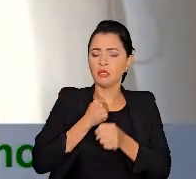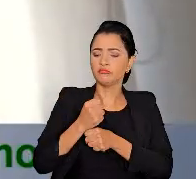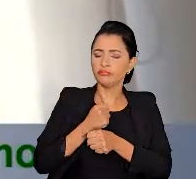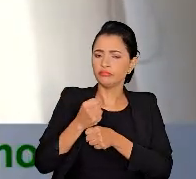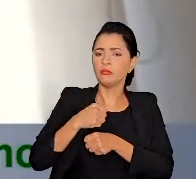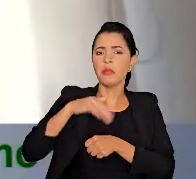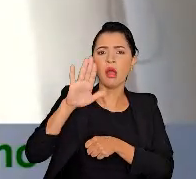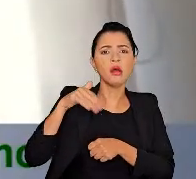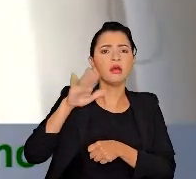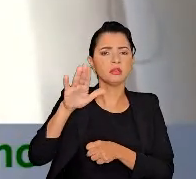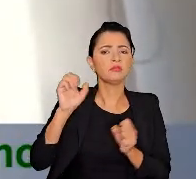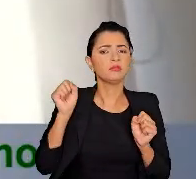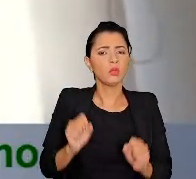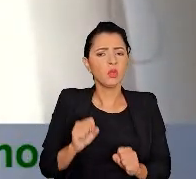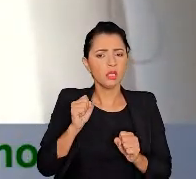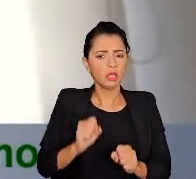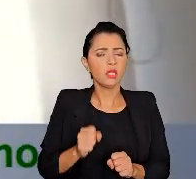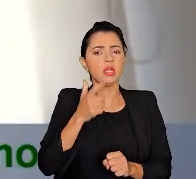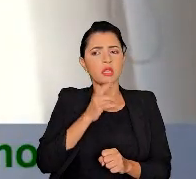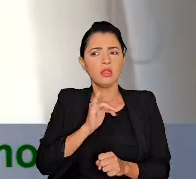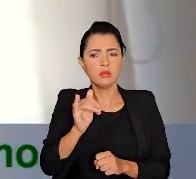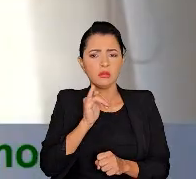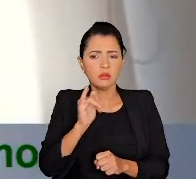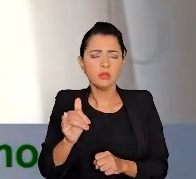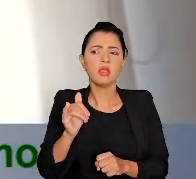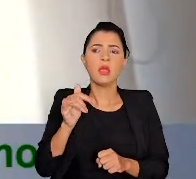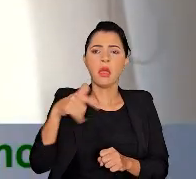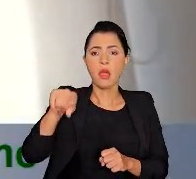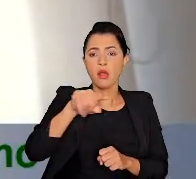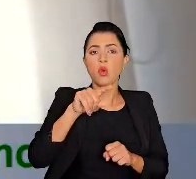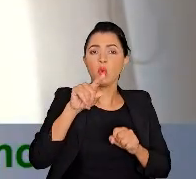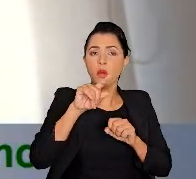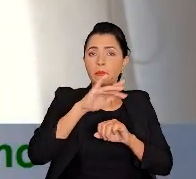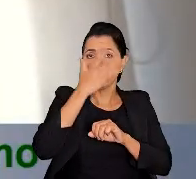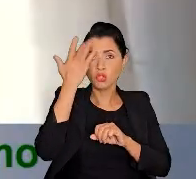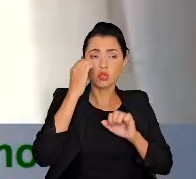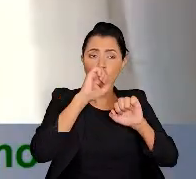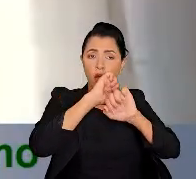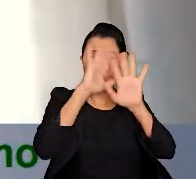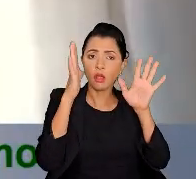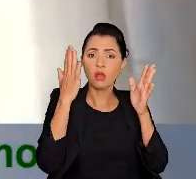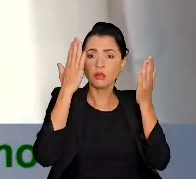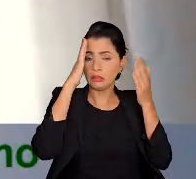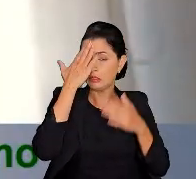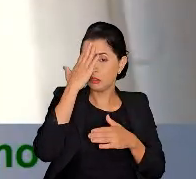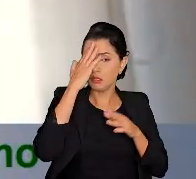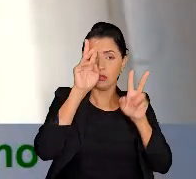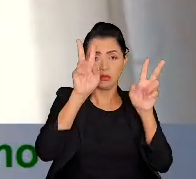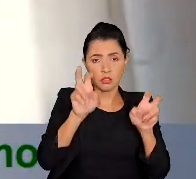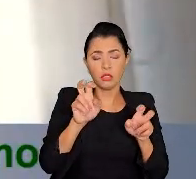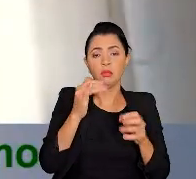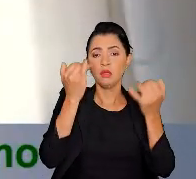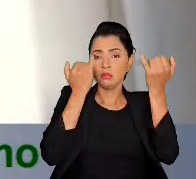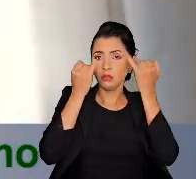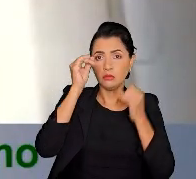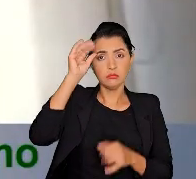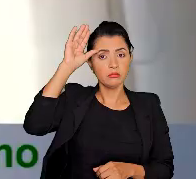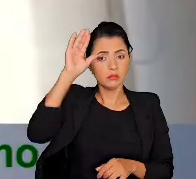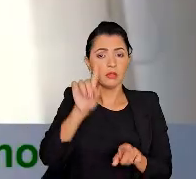que possamos alcançar o melhor entendimento do tema e difundir esse conhecimento.